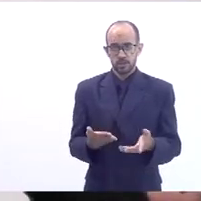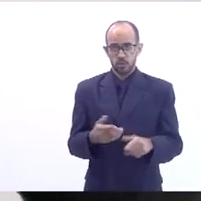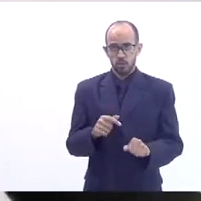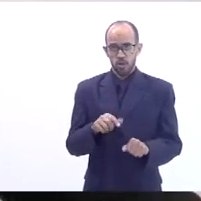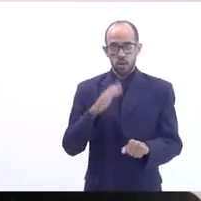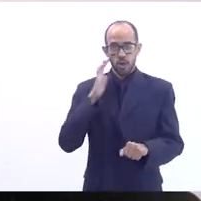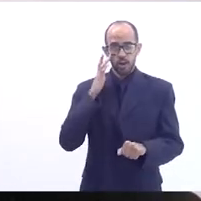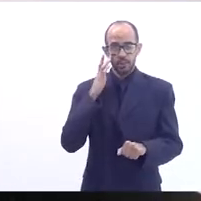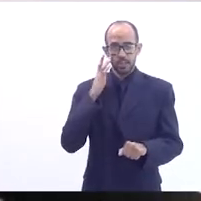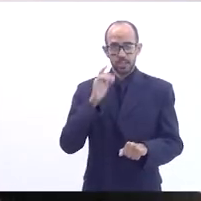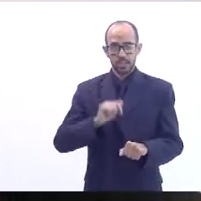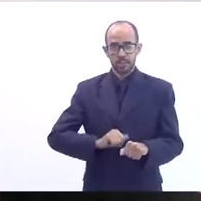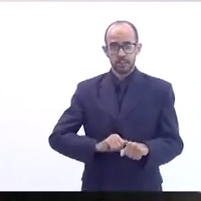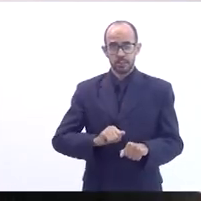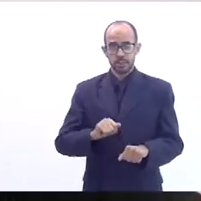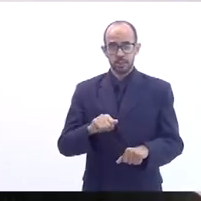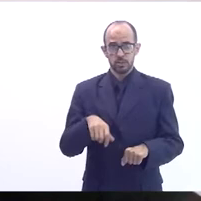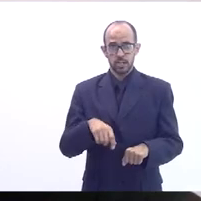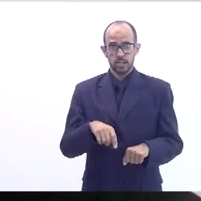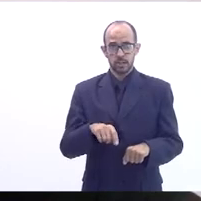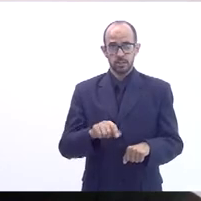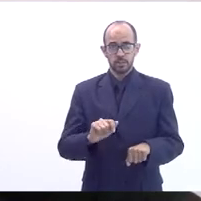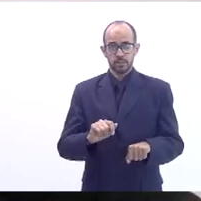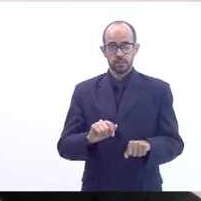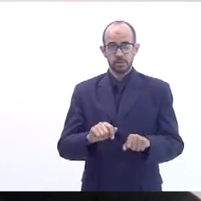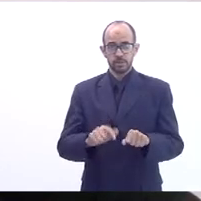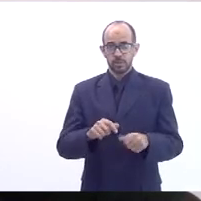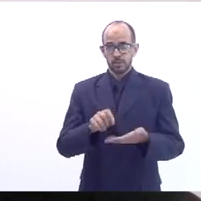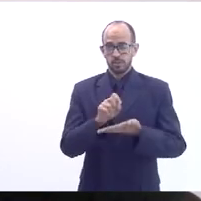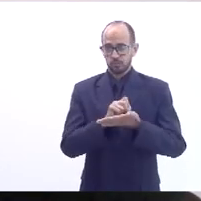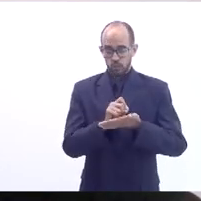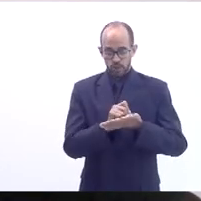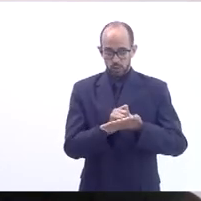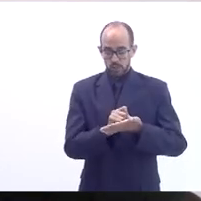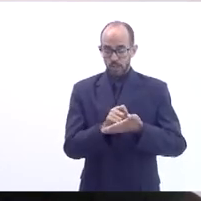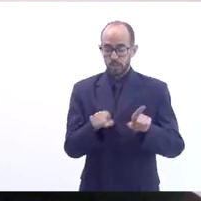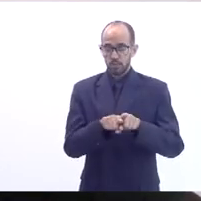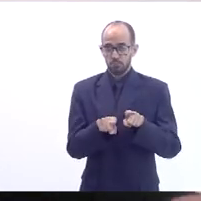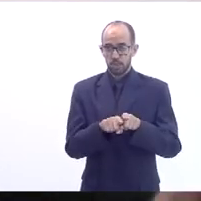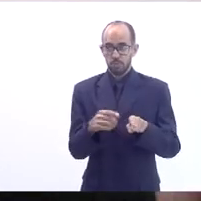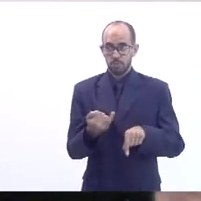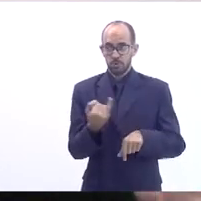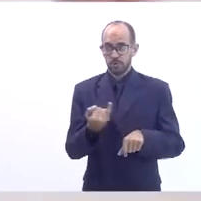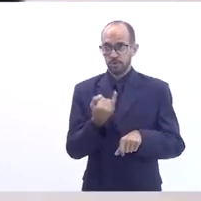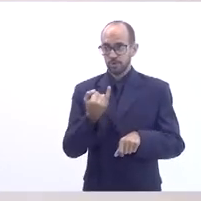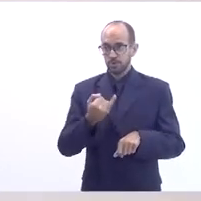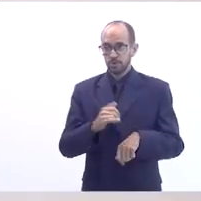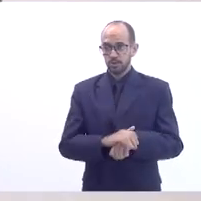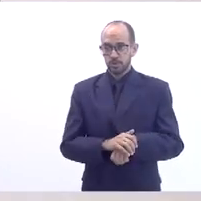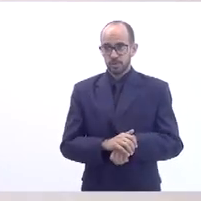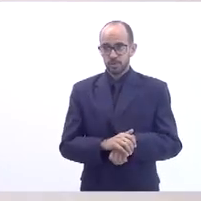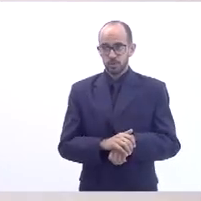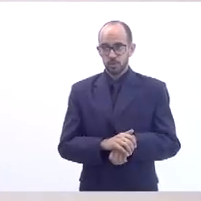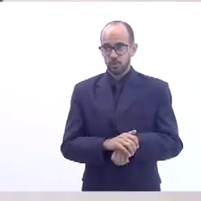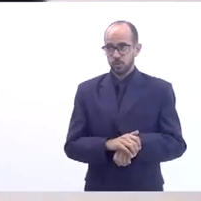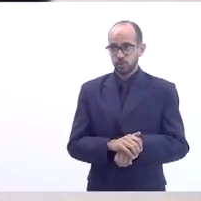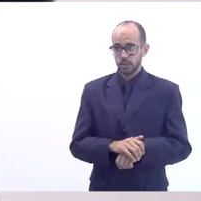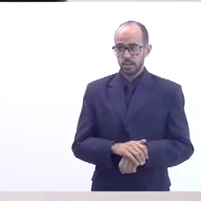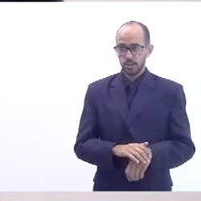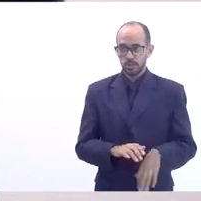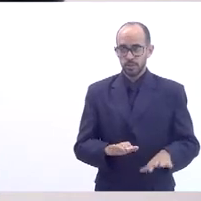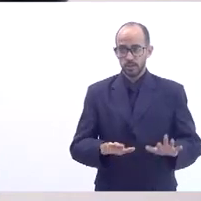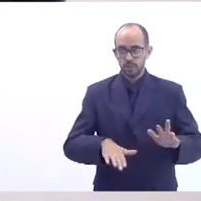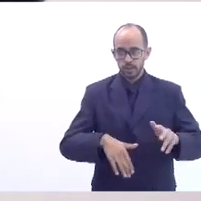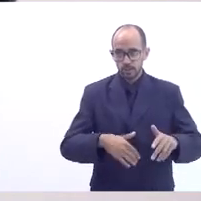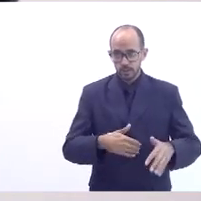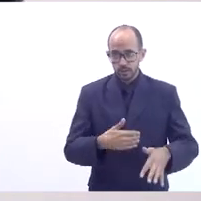isso assim uma outra coisa importante que eu queria falar que eu anotei aqui eu não sei se vocês ficaram sabendo né recentemente a